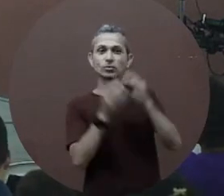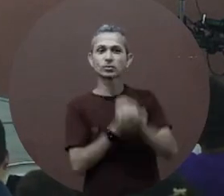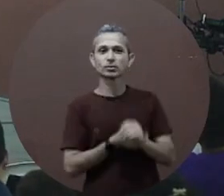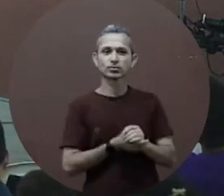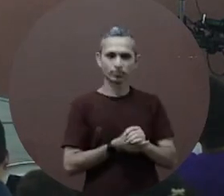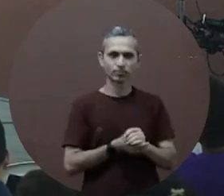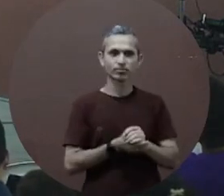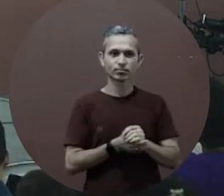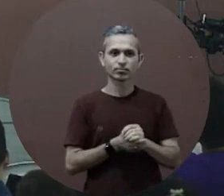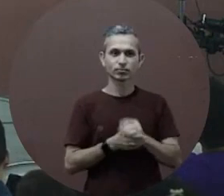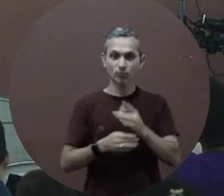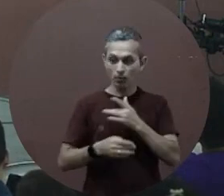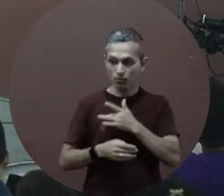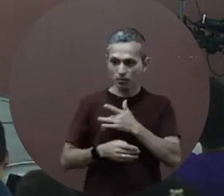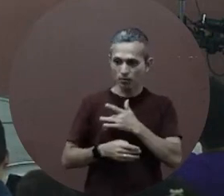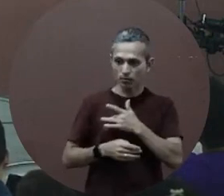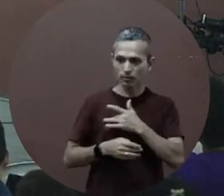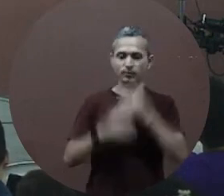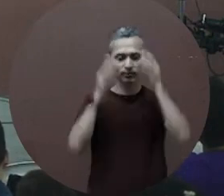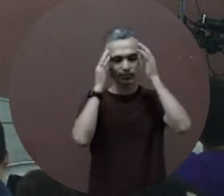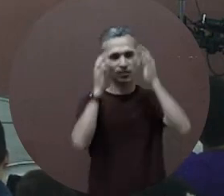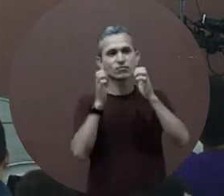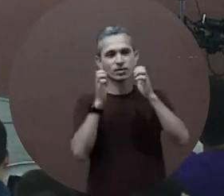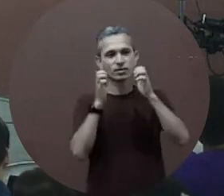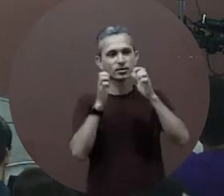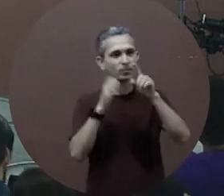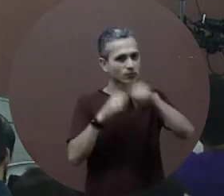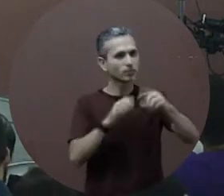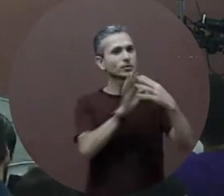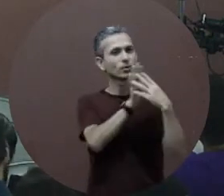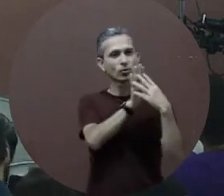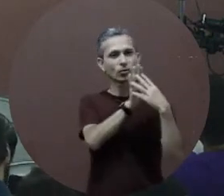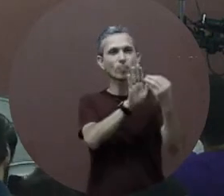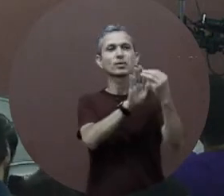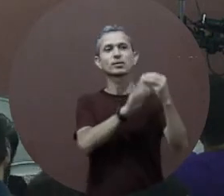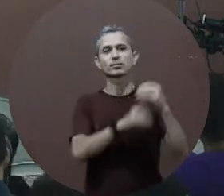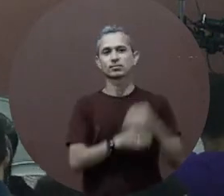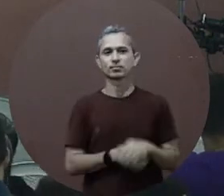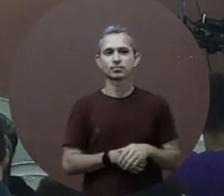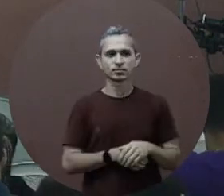Se espelhe nisso e deseje também terminar bem.